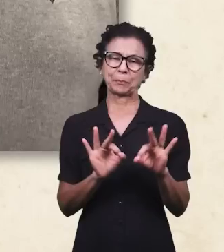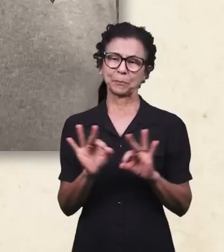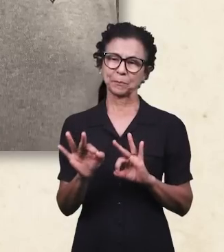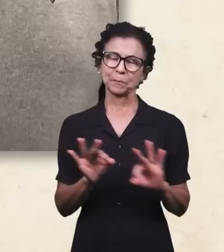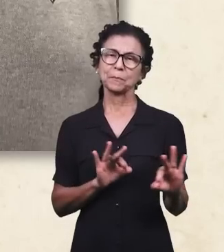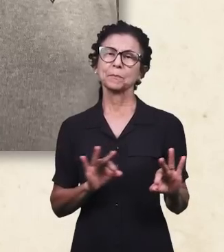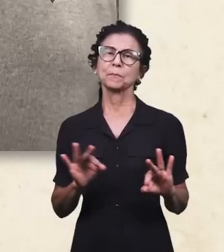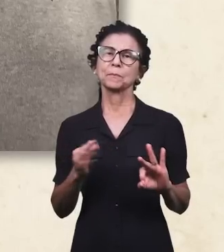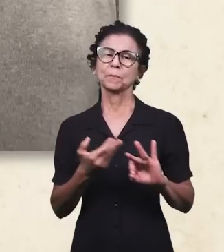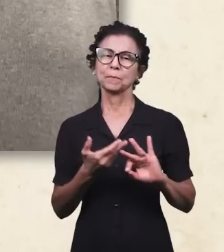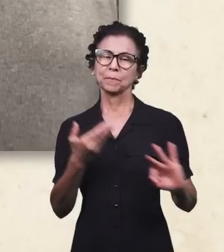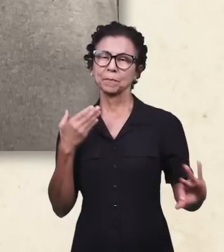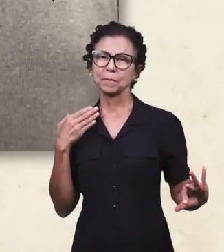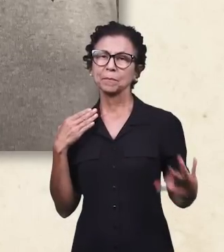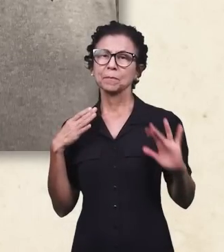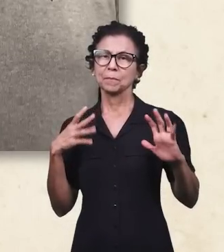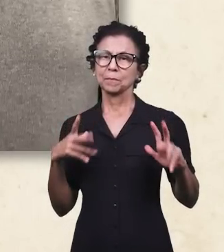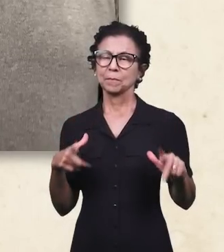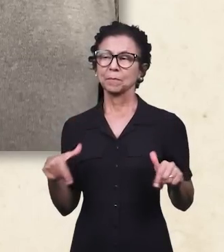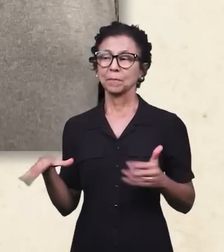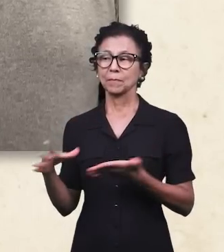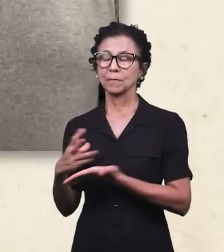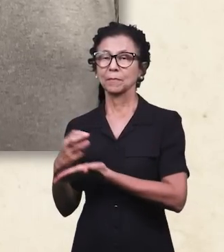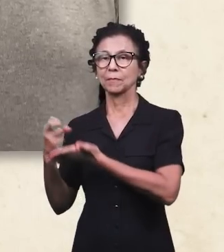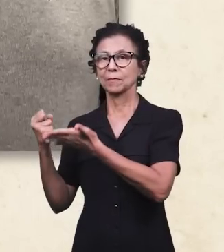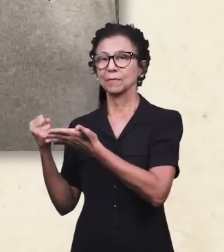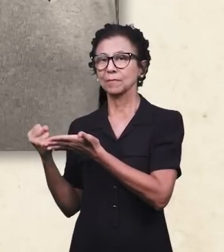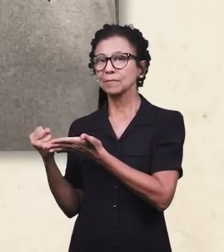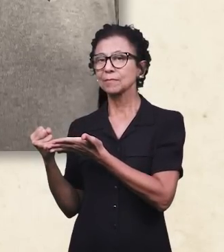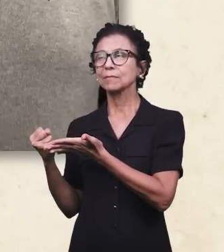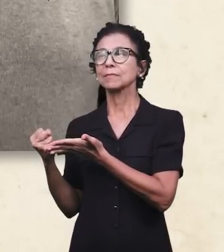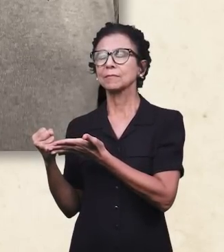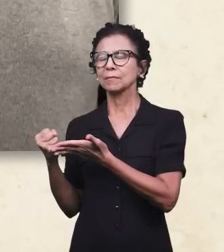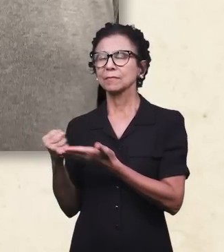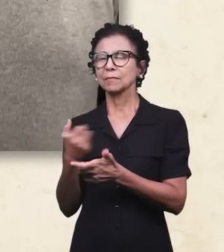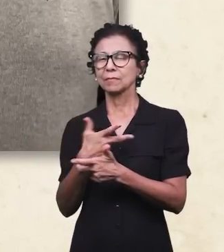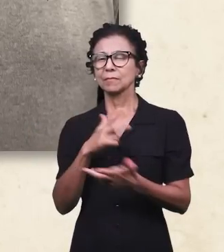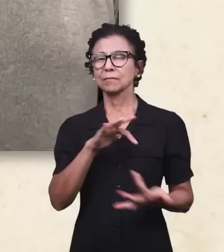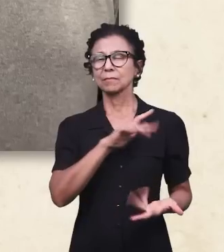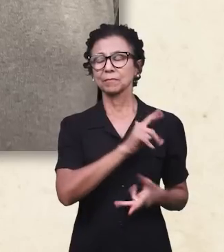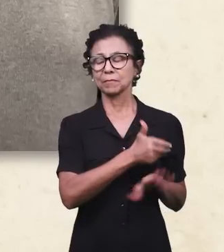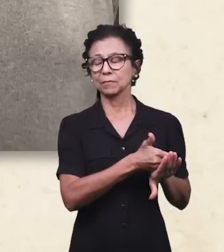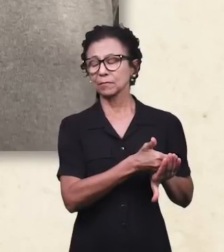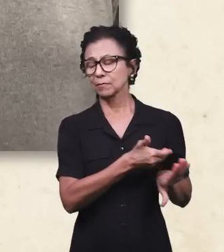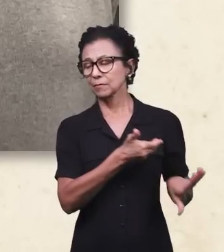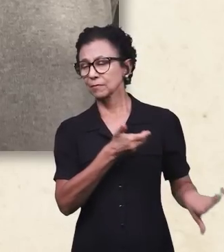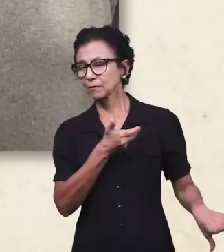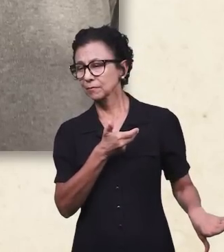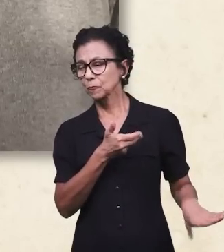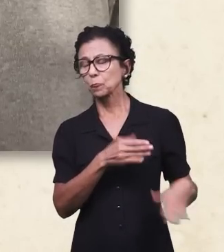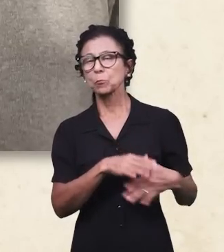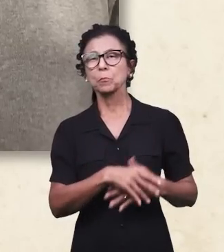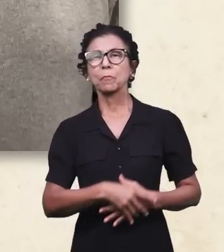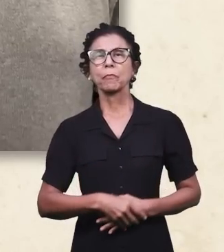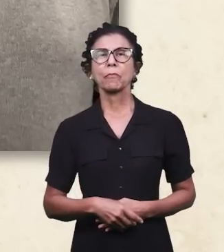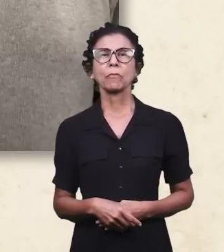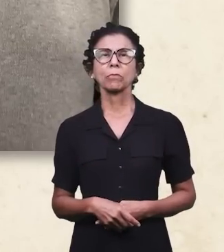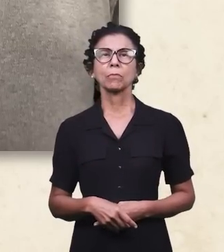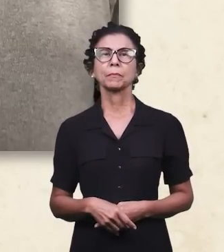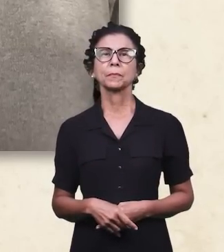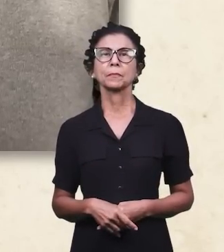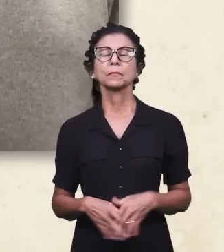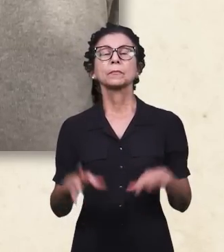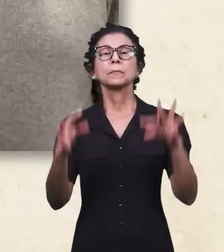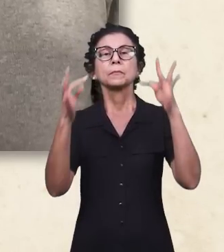o arrebatamento, nos santificando, nos separando das coisas deste mundo, mas também de darmos